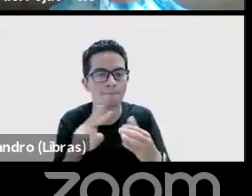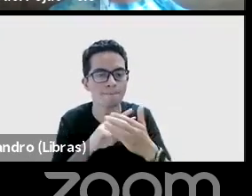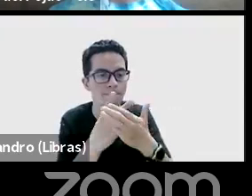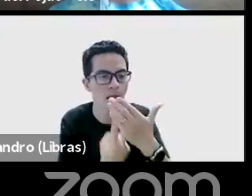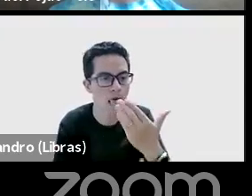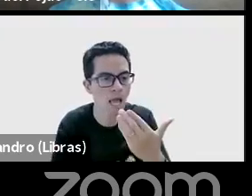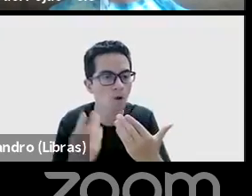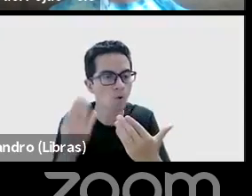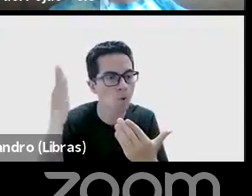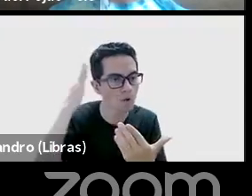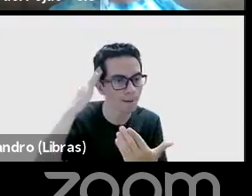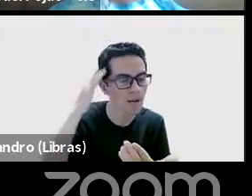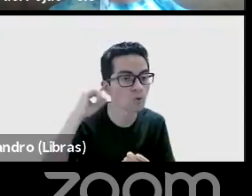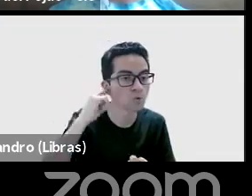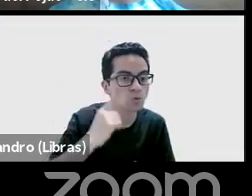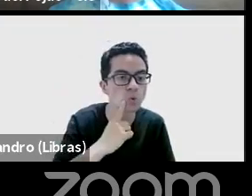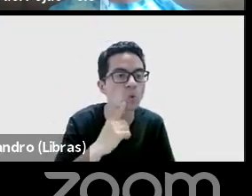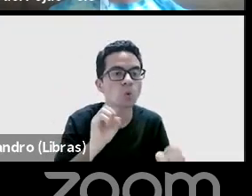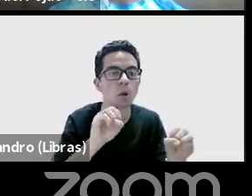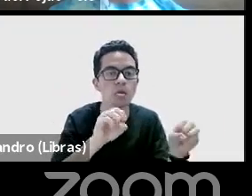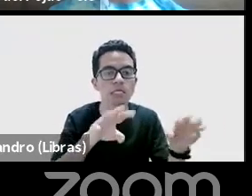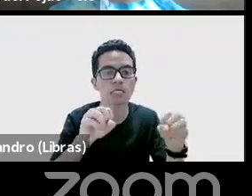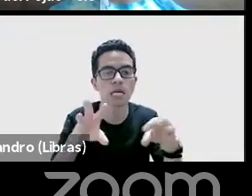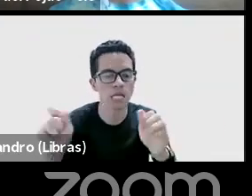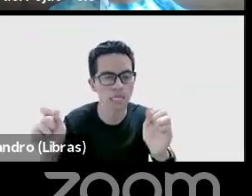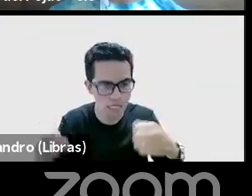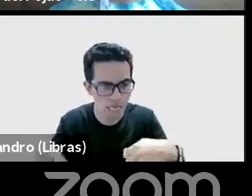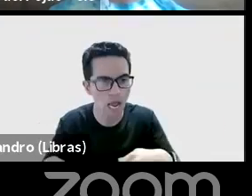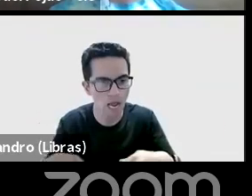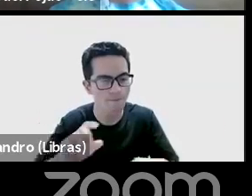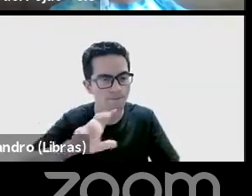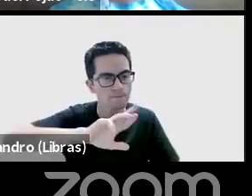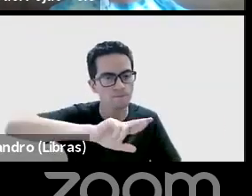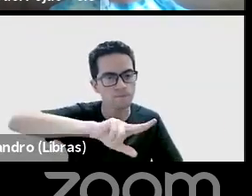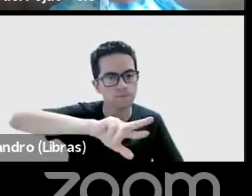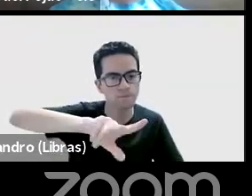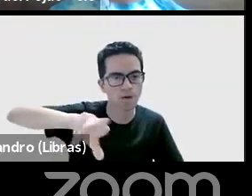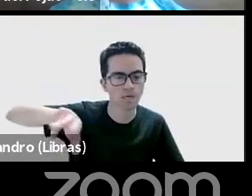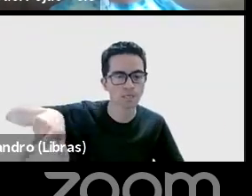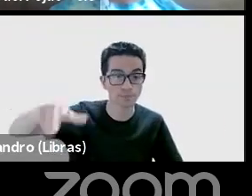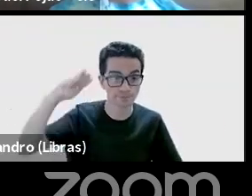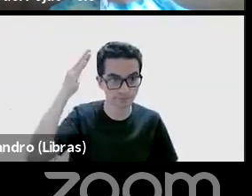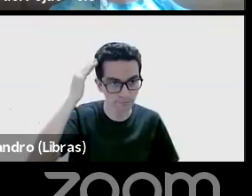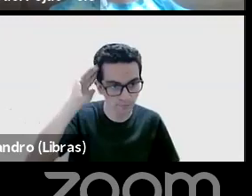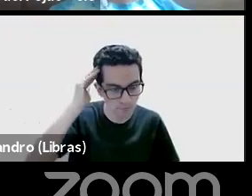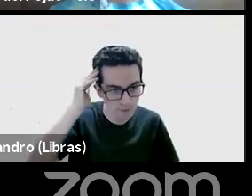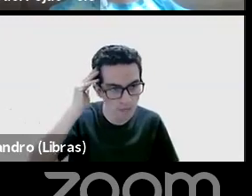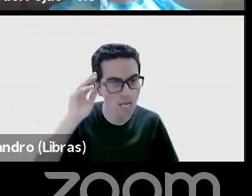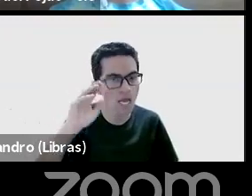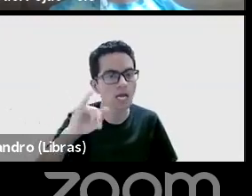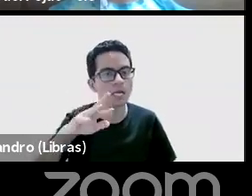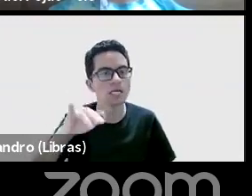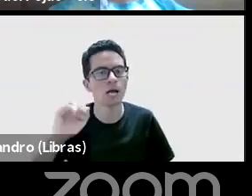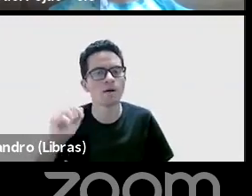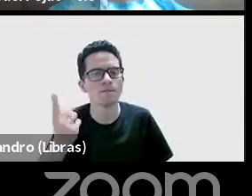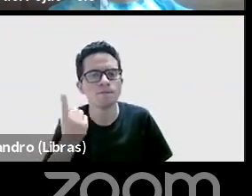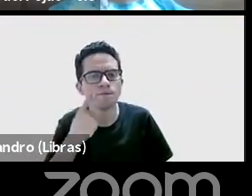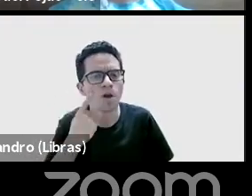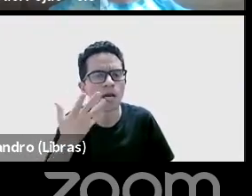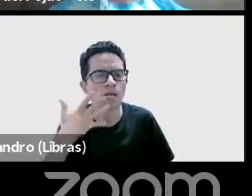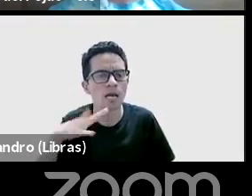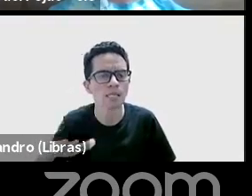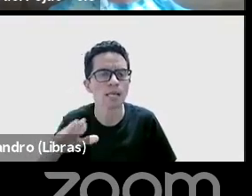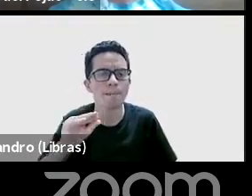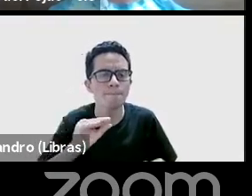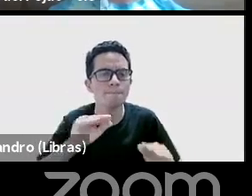educação para surdos, educação, né, de fronteiras, educação indígena. No caso das crianças imigrantes, a gente